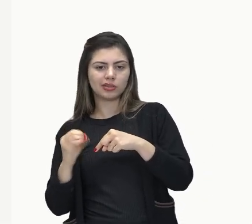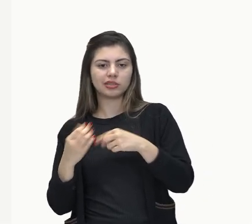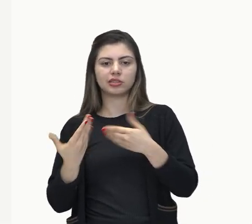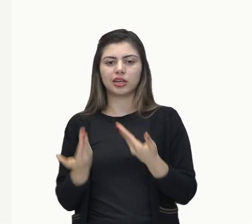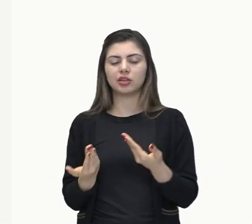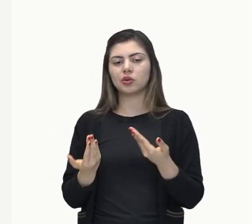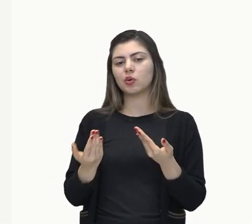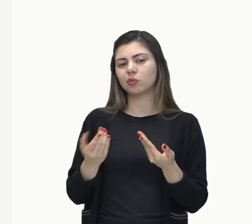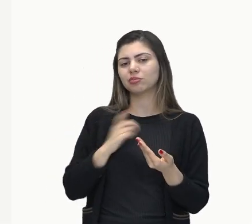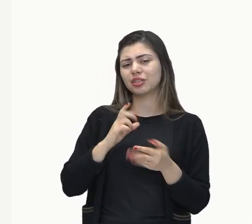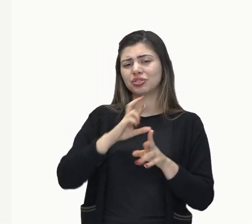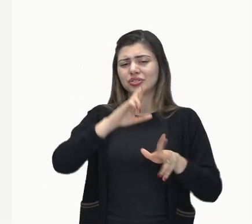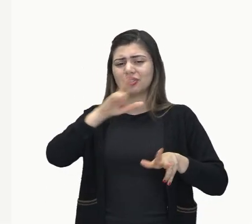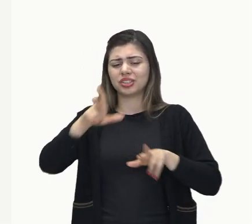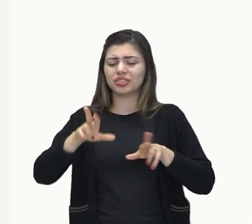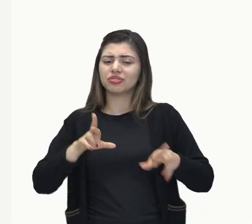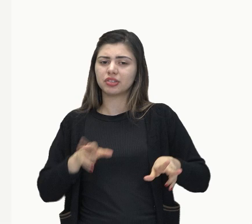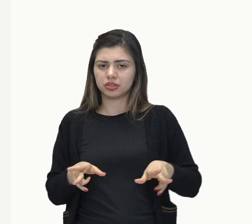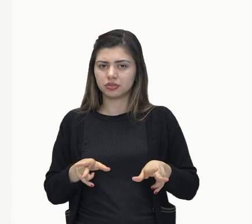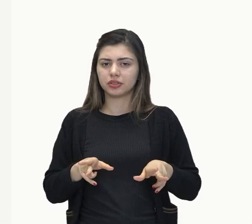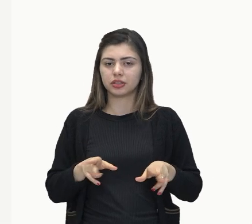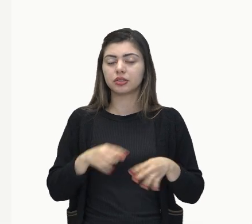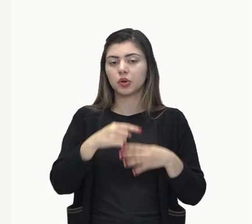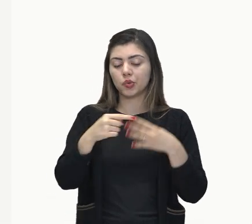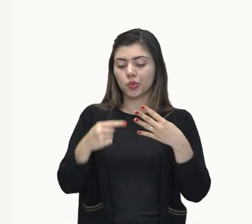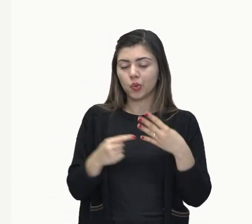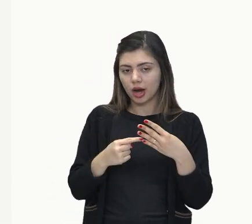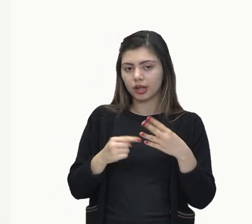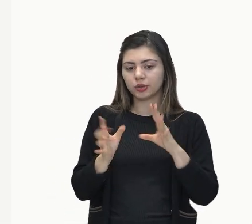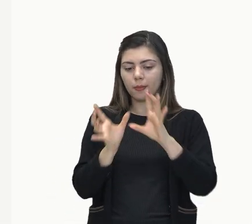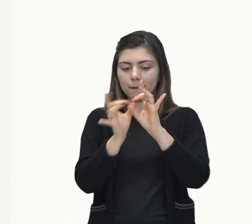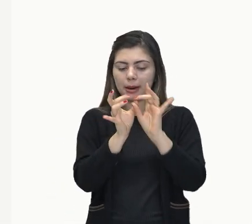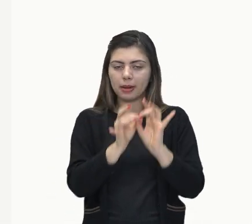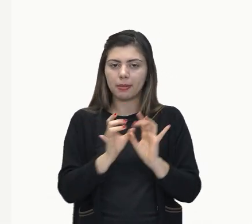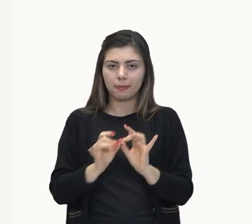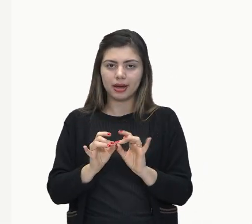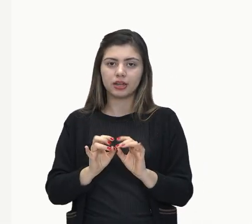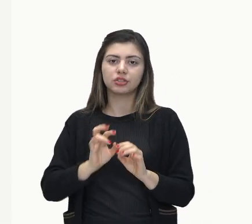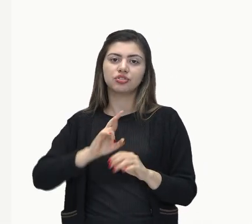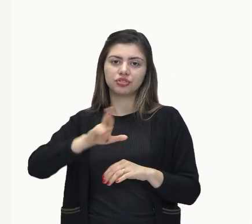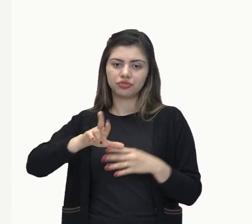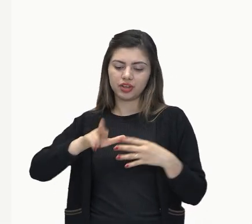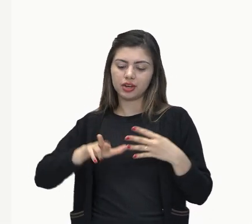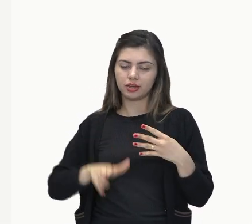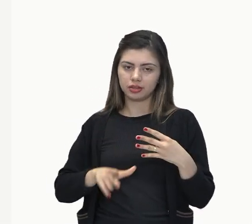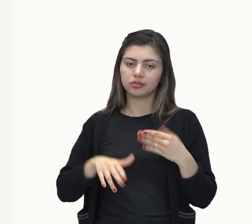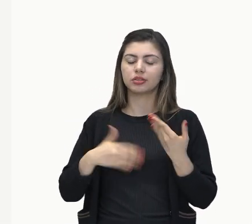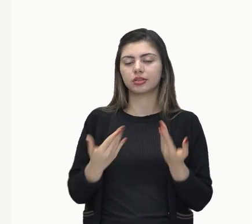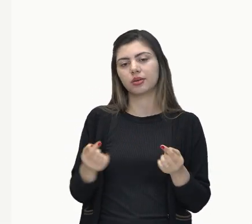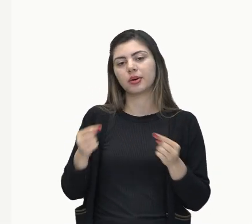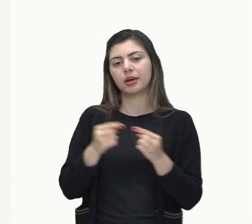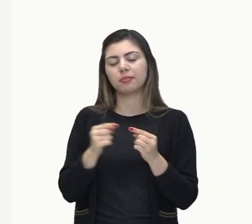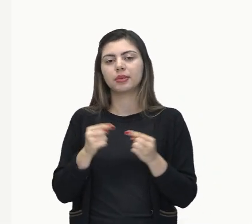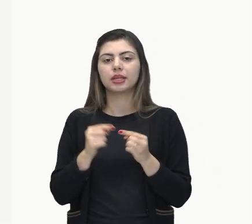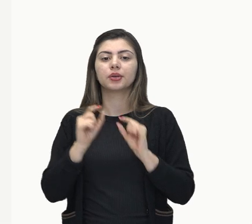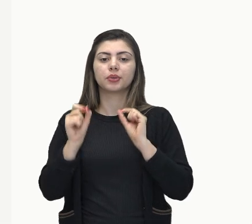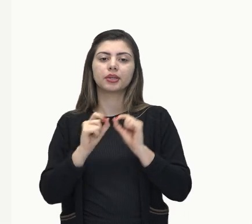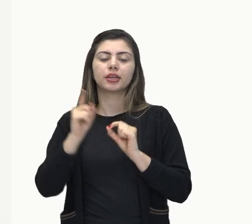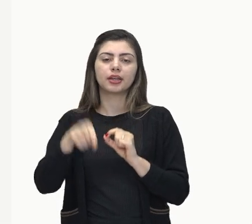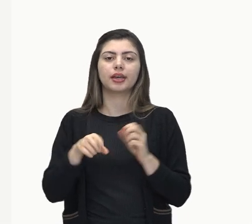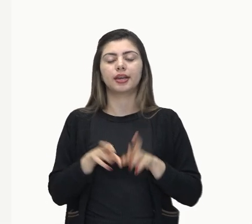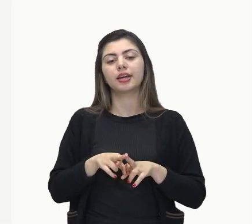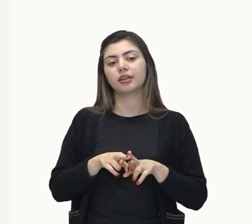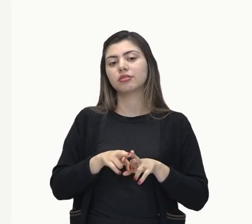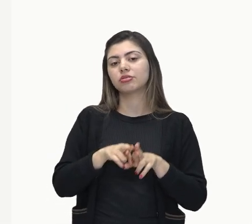metil, aqui seu radical etil. 4 ligantes diferentes. Aí sim vai ter assimetria. Se tiver